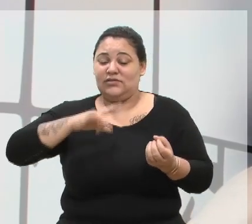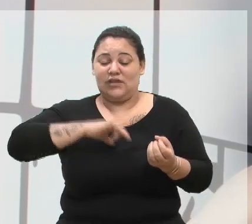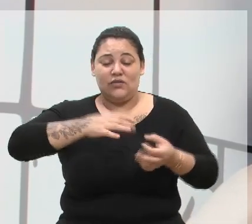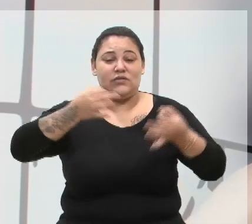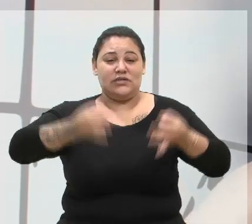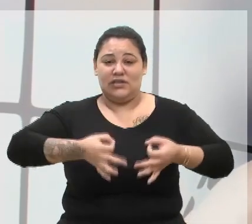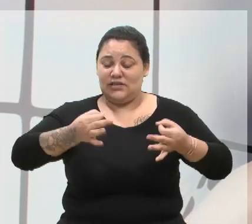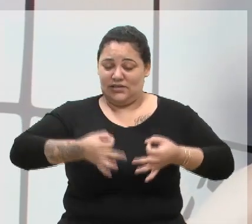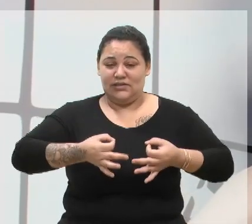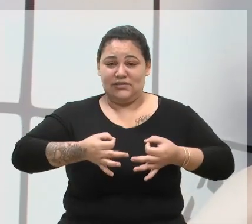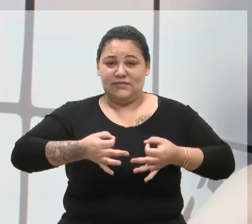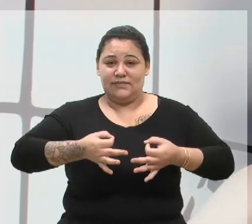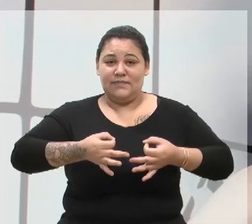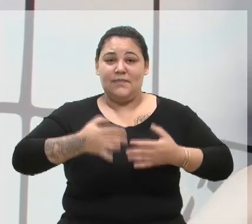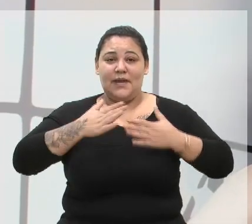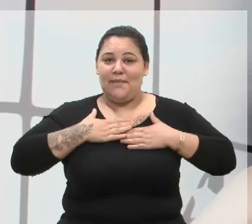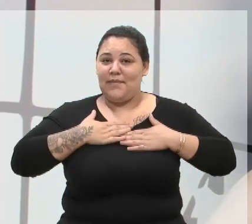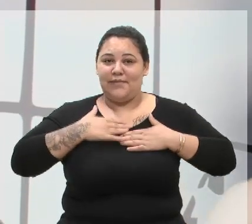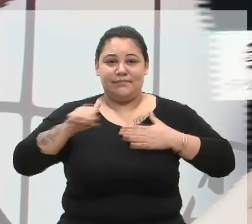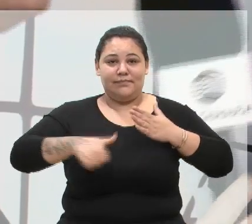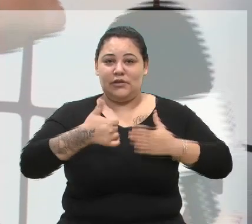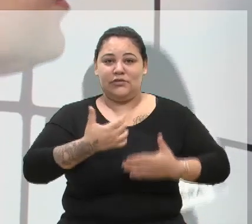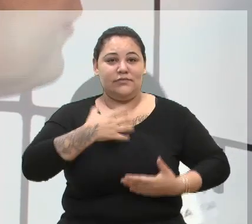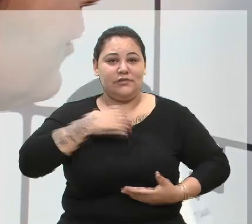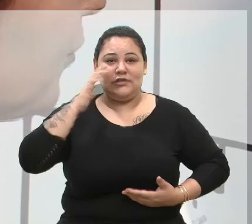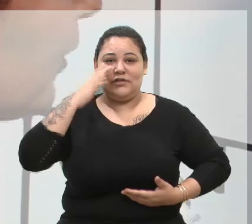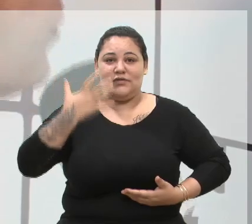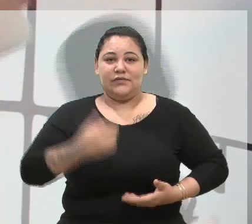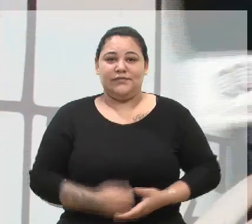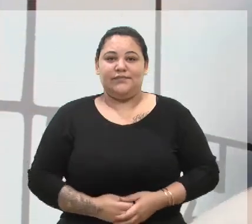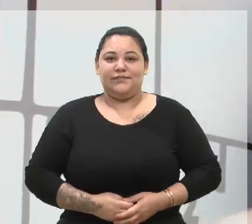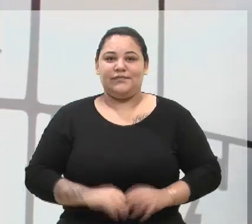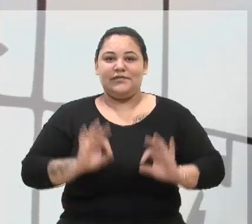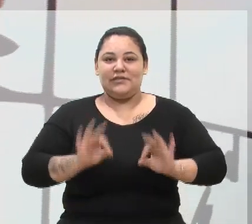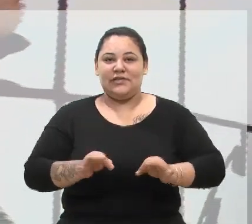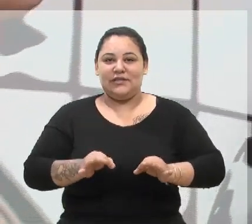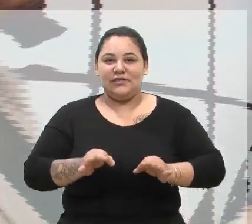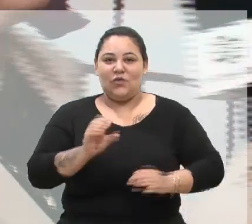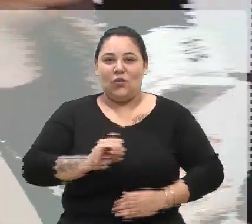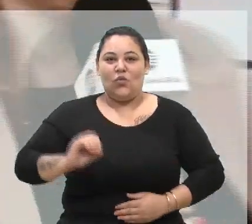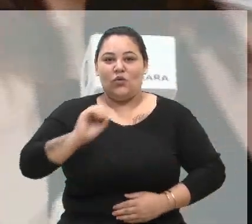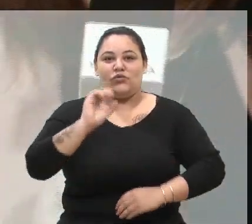nenhuma, é a maior solução. Tá certo, vereador, um ótimo dia. Obrigado.